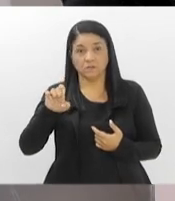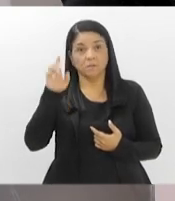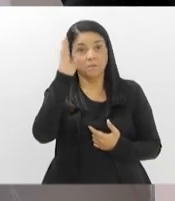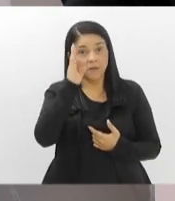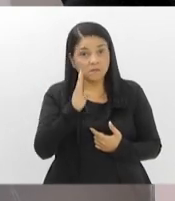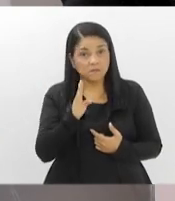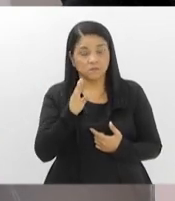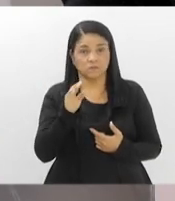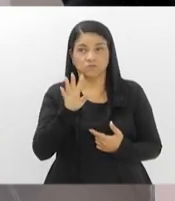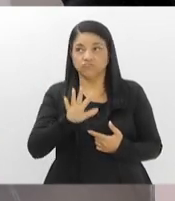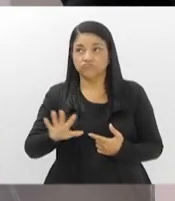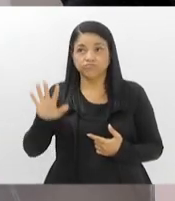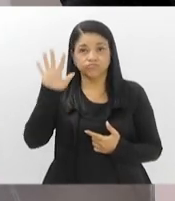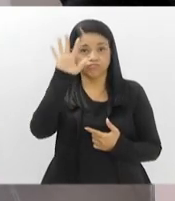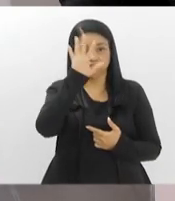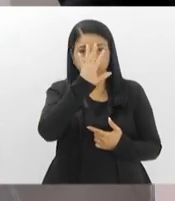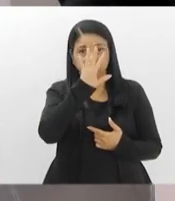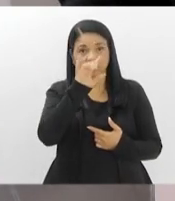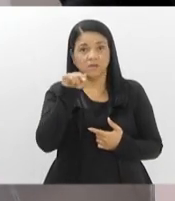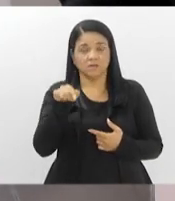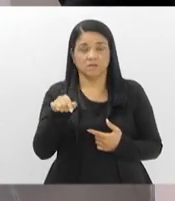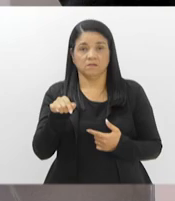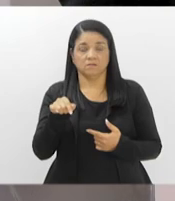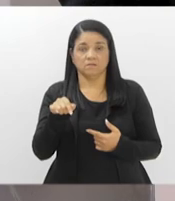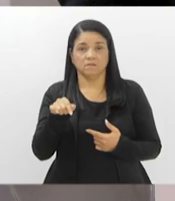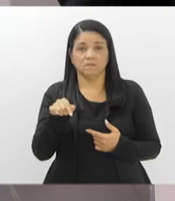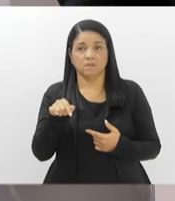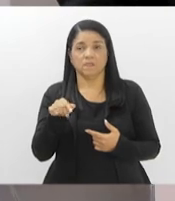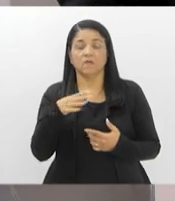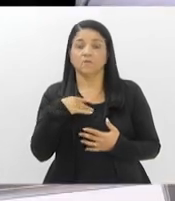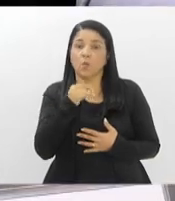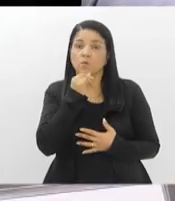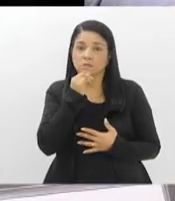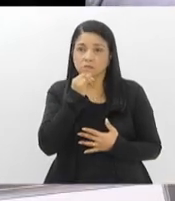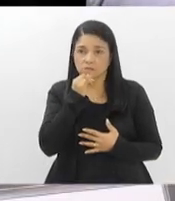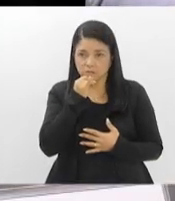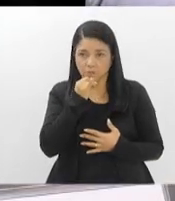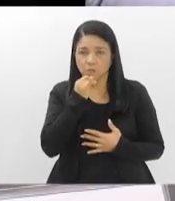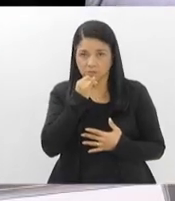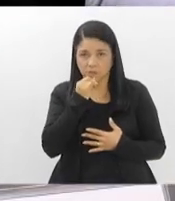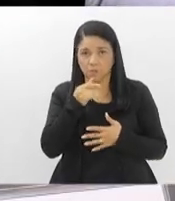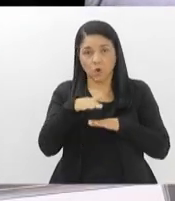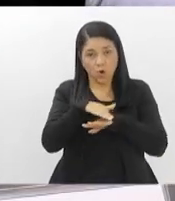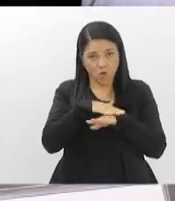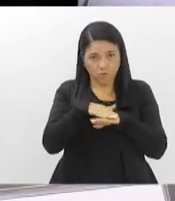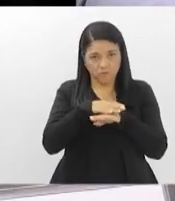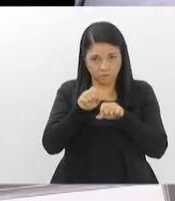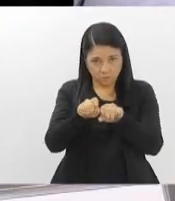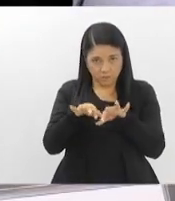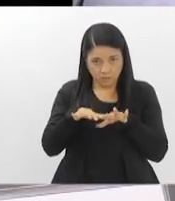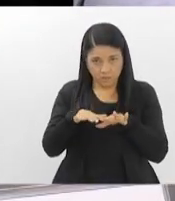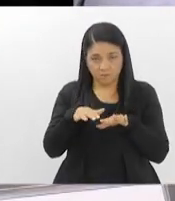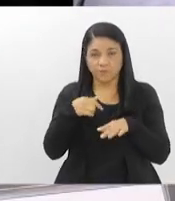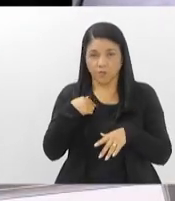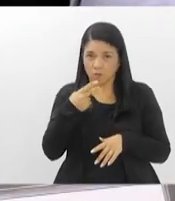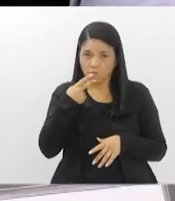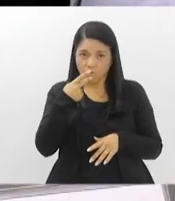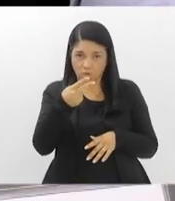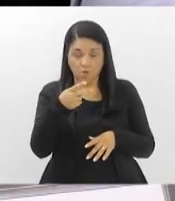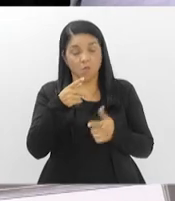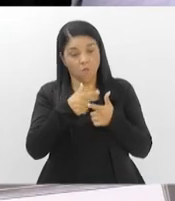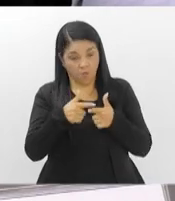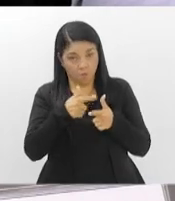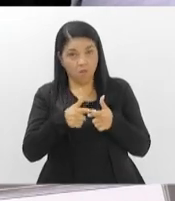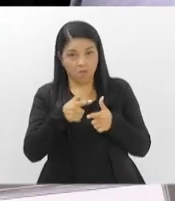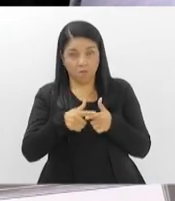que dizer mas a Nacional não sabe eu vou dar o exemplo daquilo quando a gente conversou em plenário eu mesma tive problema com